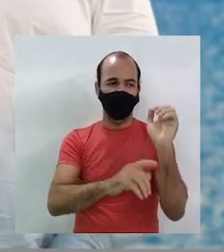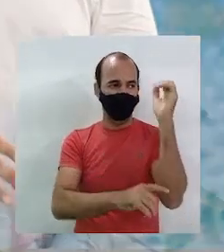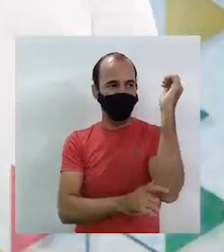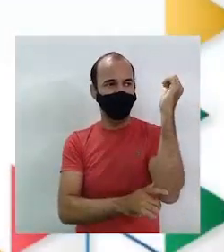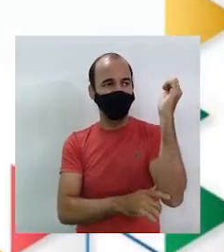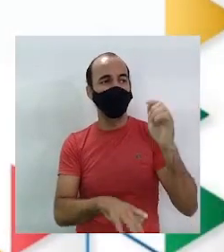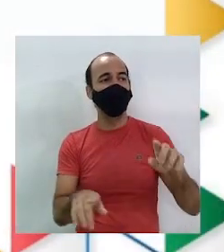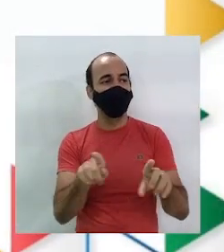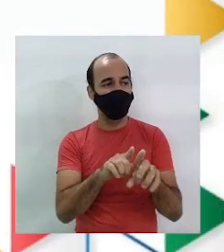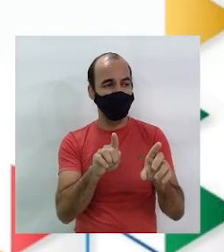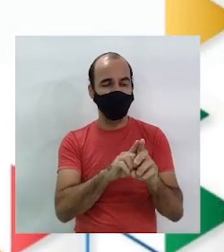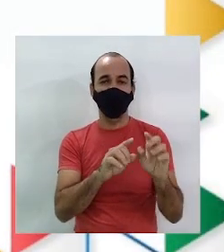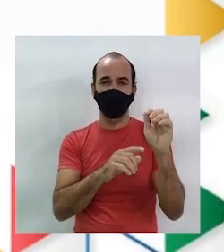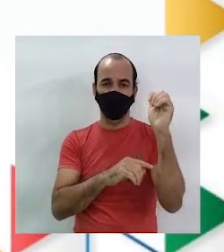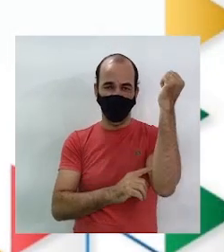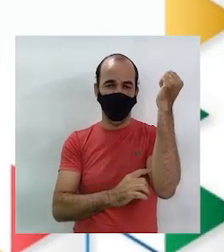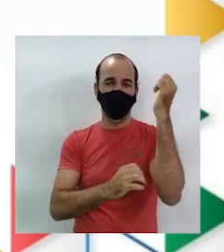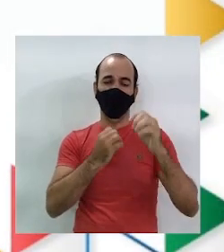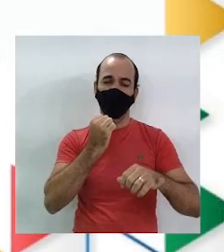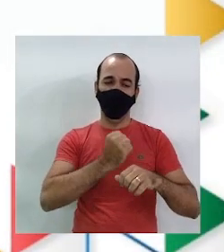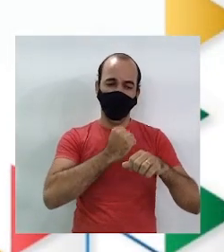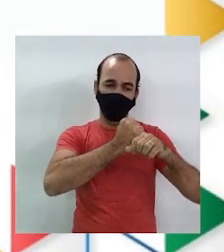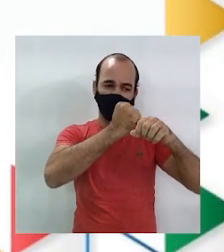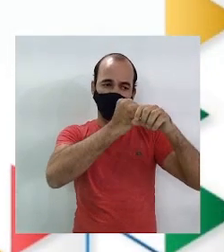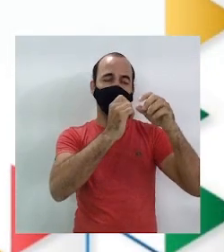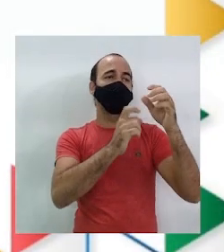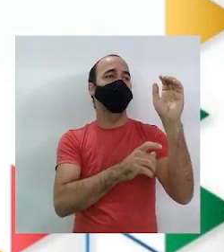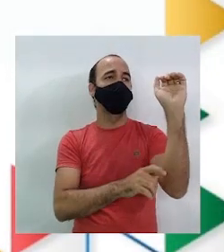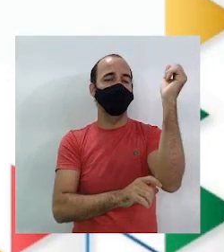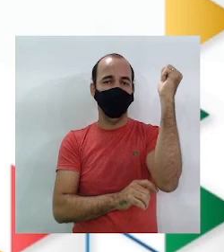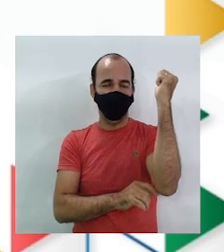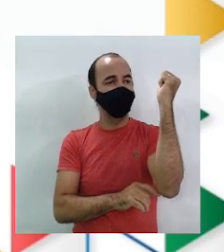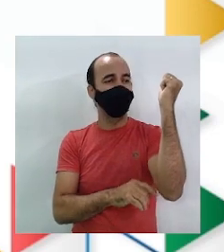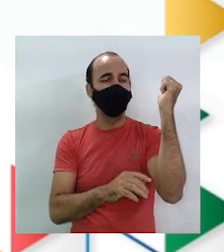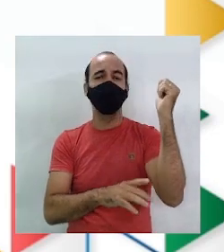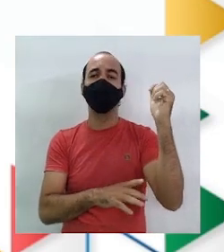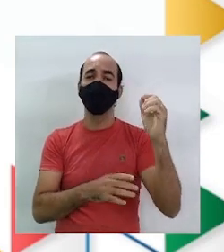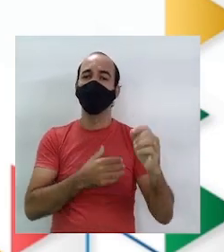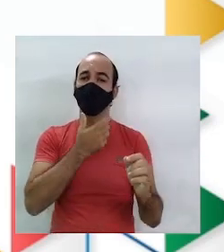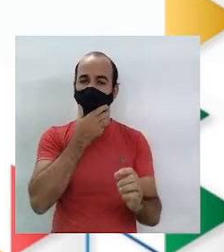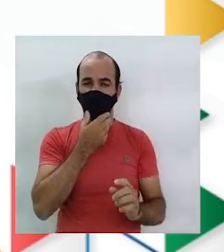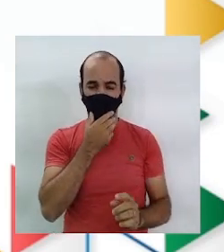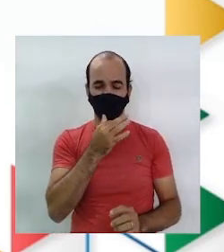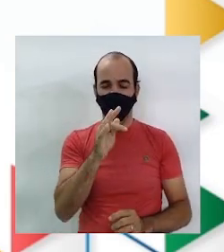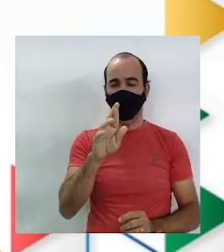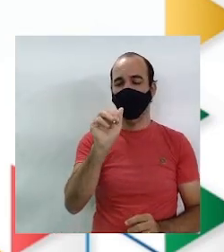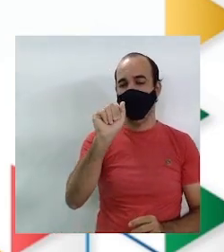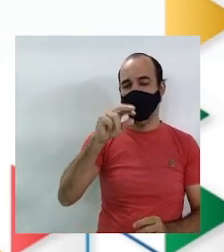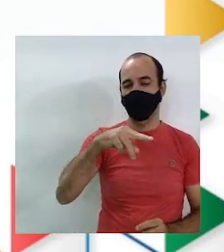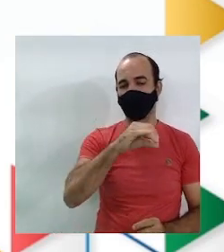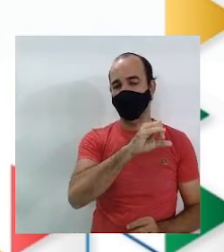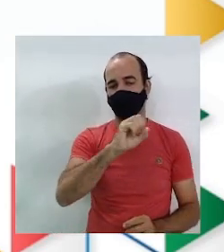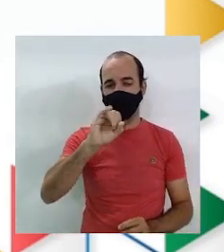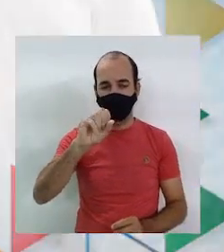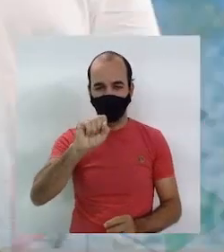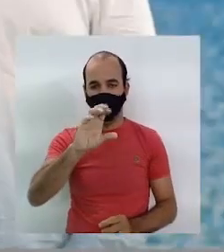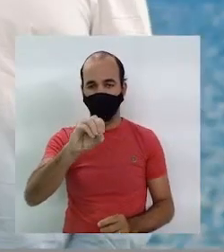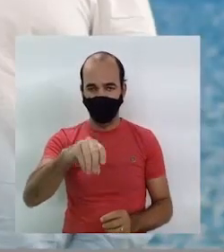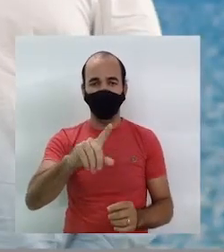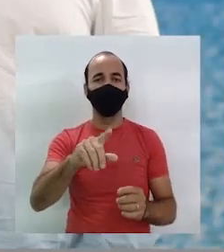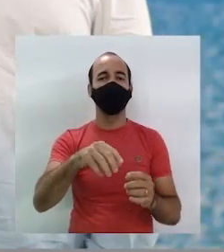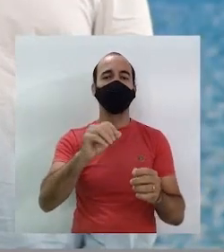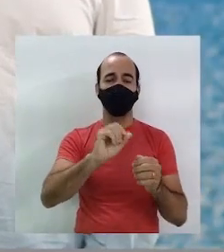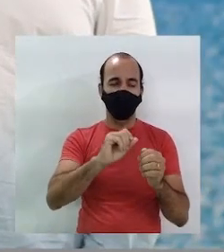do Parque de Esculturas do Francisco Brenan, que fica lá no Marco Zero, que é